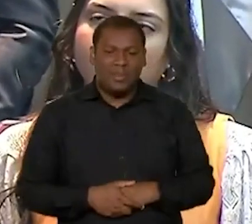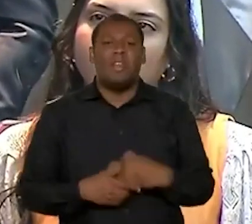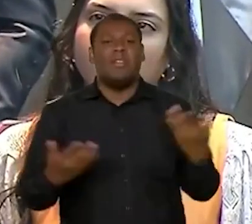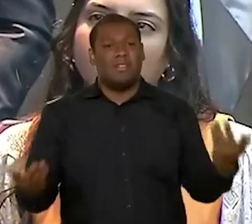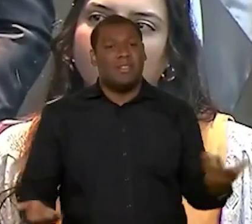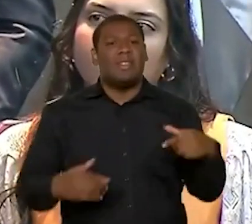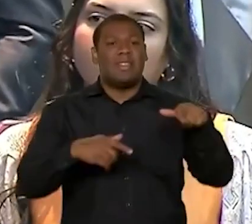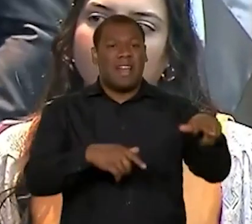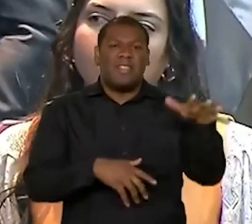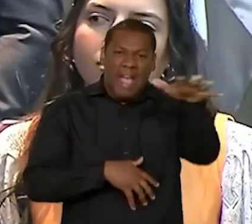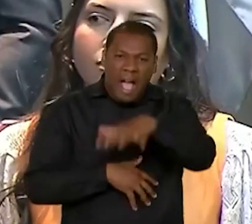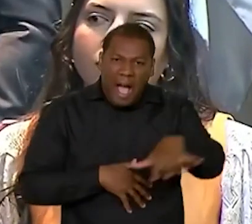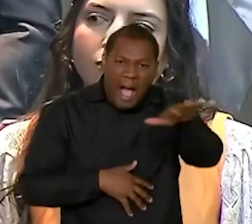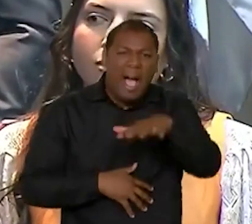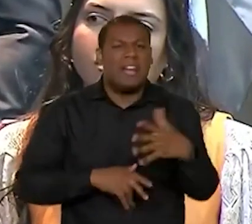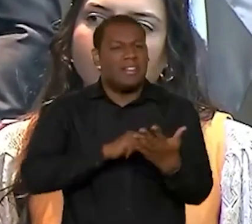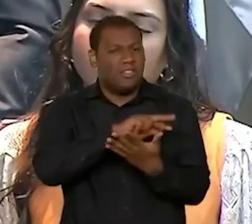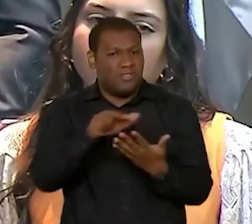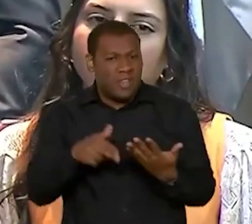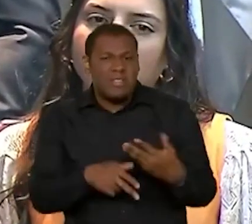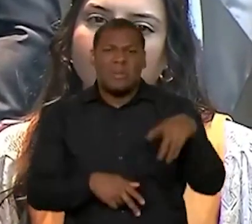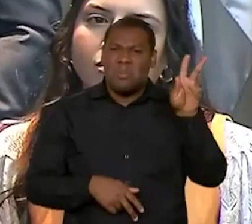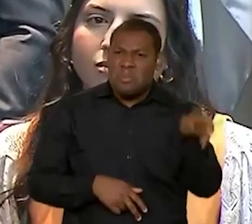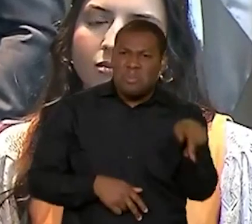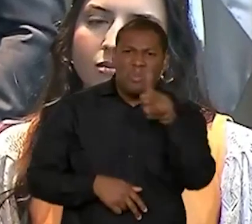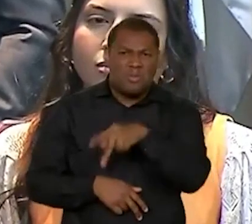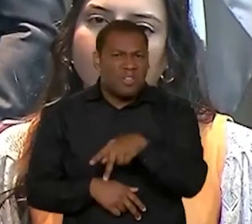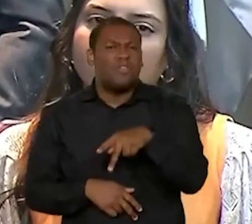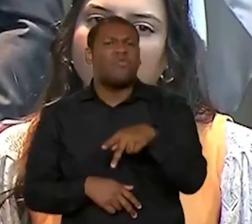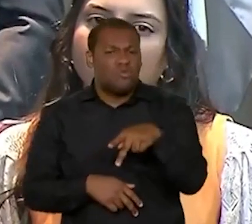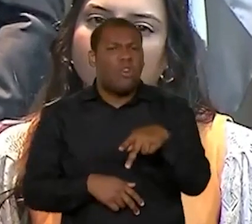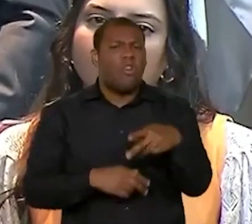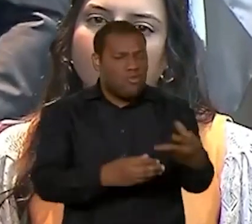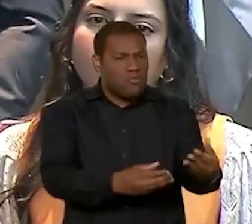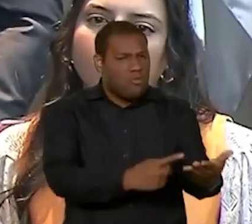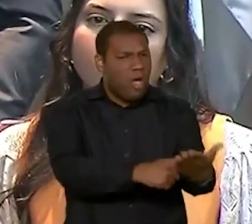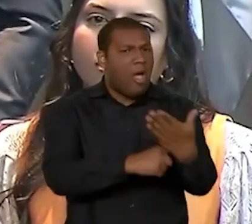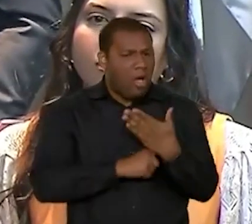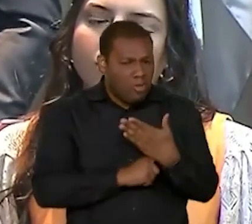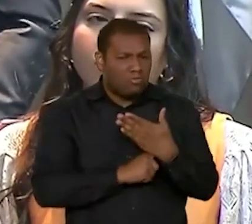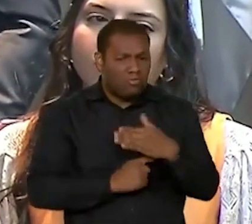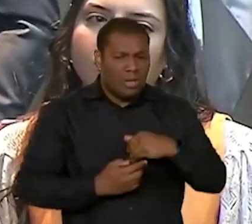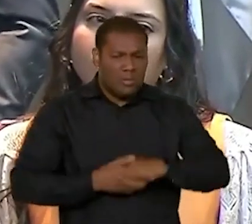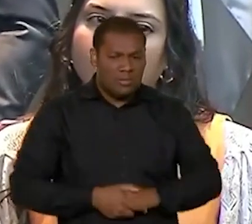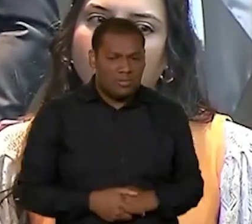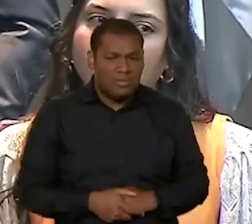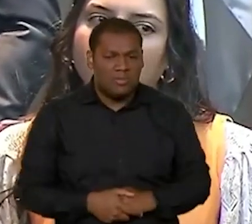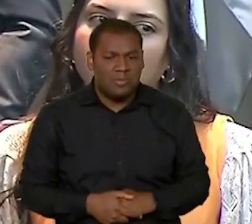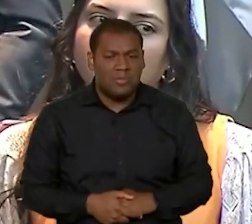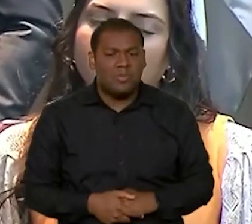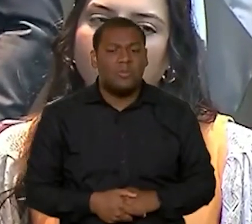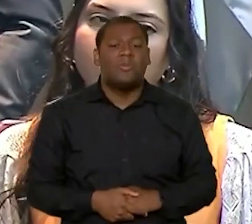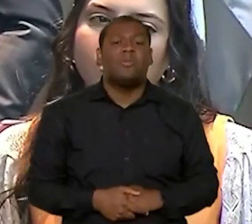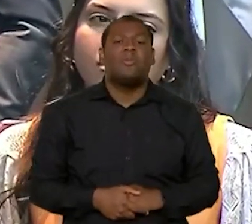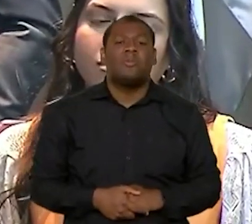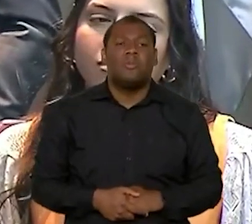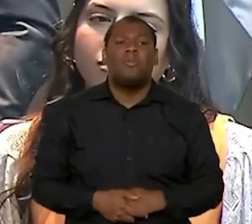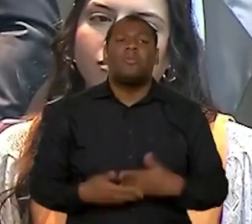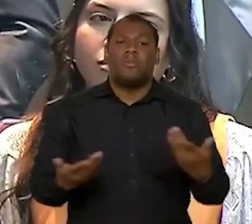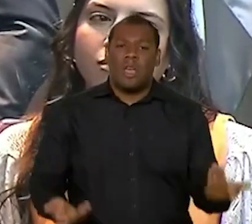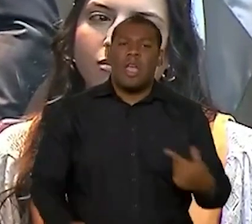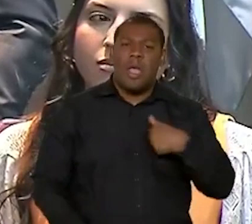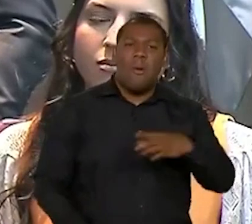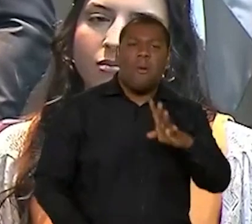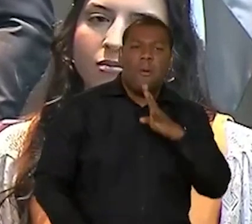de cada área, de cada professor ou professora que possa me auxiliar nessa missão. Portanto, digam sim, que eu conheço